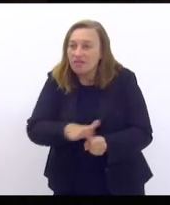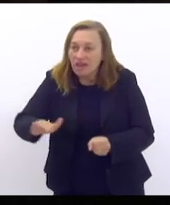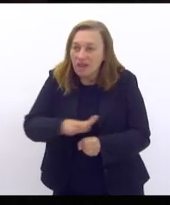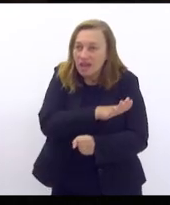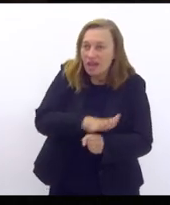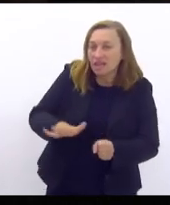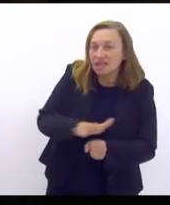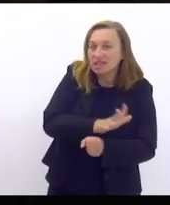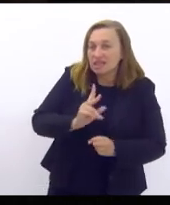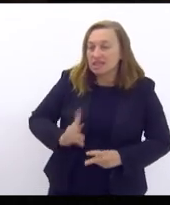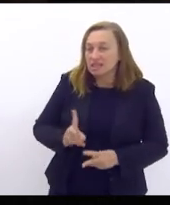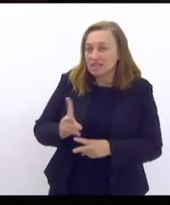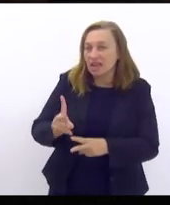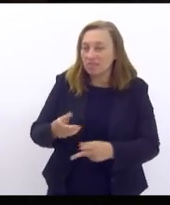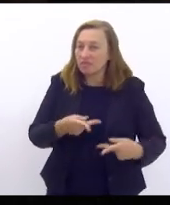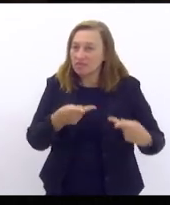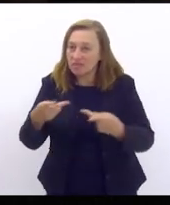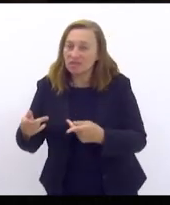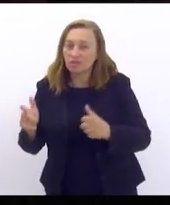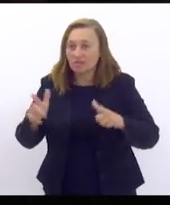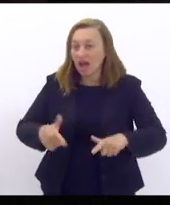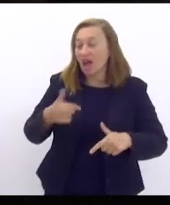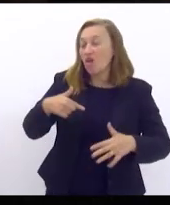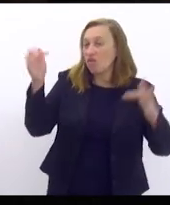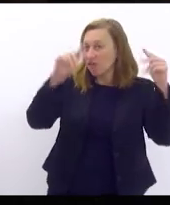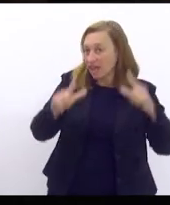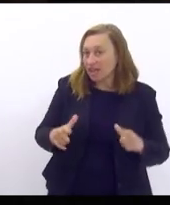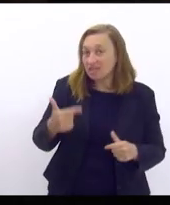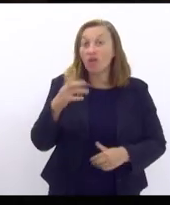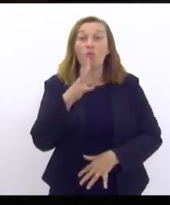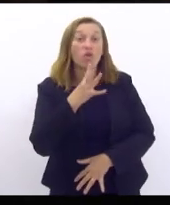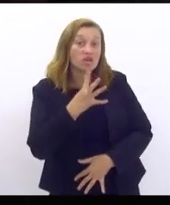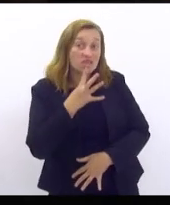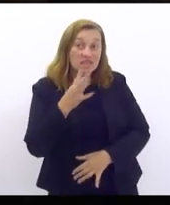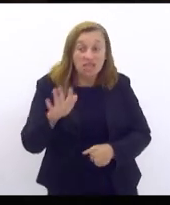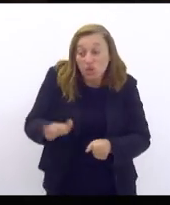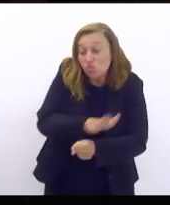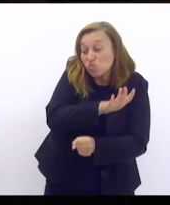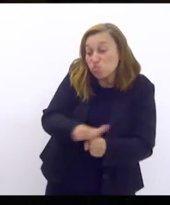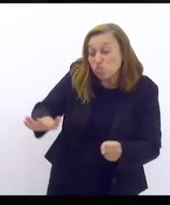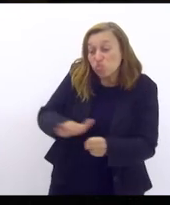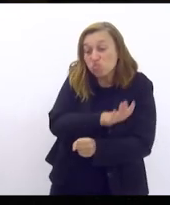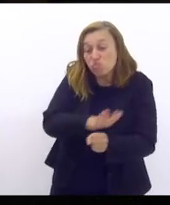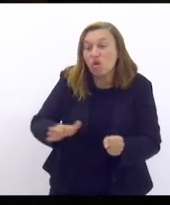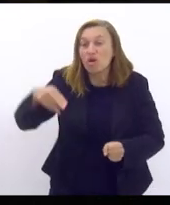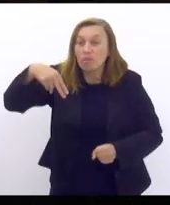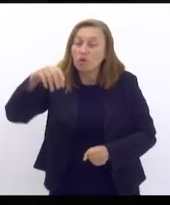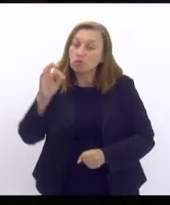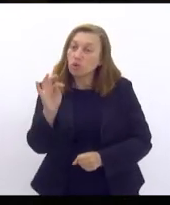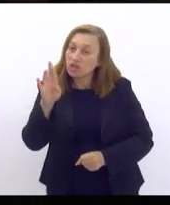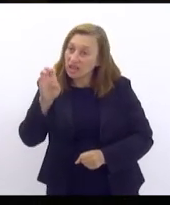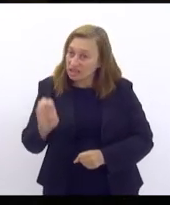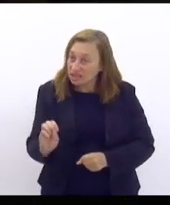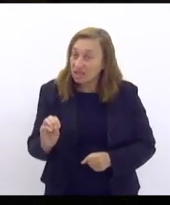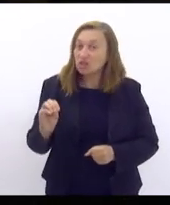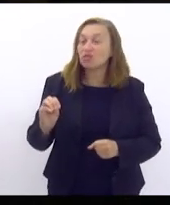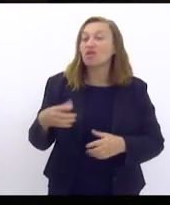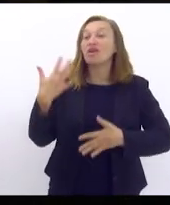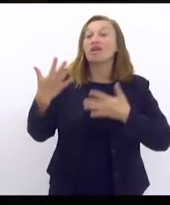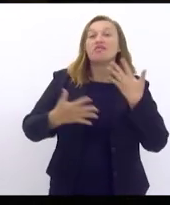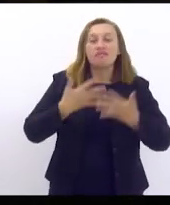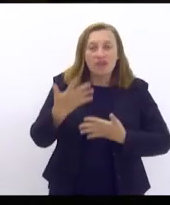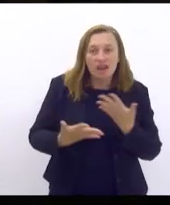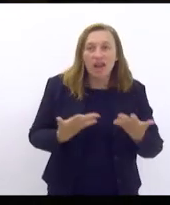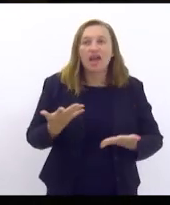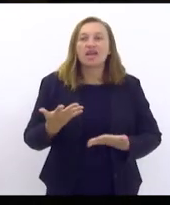também por ter sido apresentada à Feira de São Cristóvão por um nordestino tão feliz e que